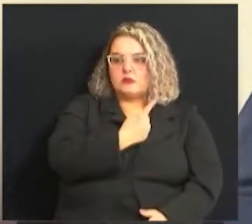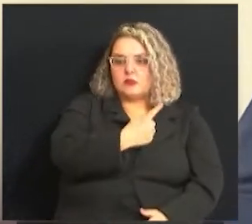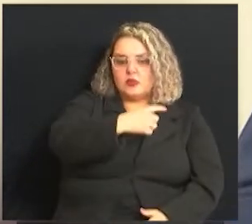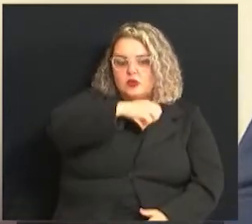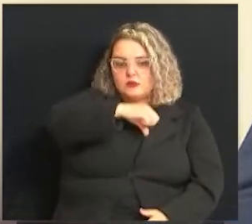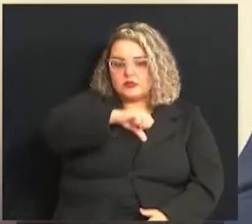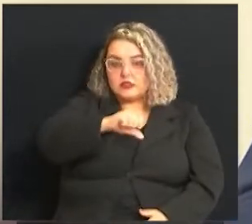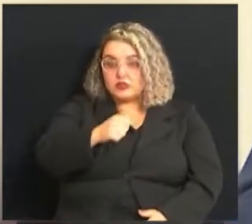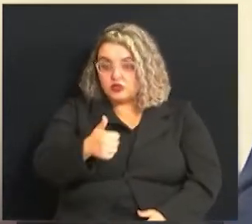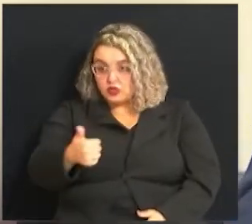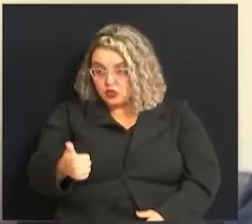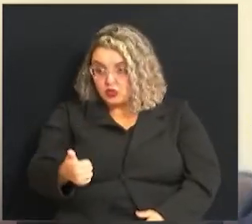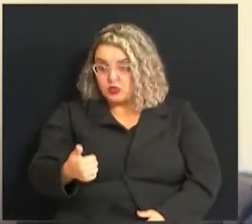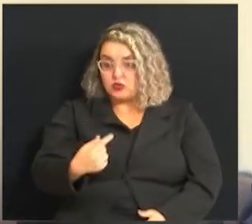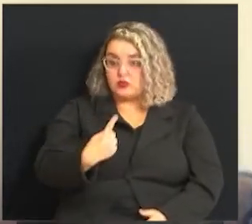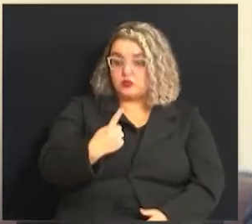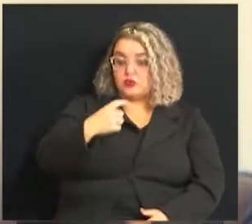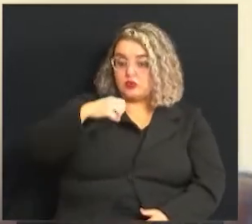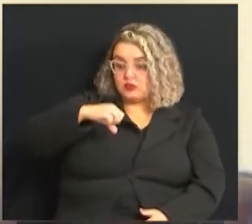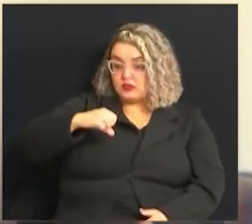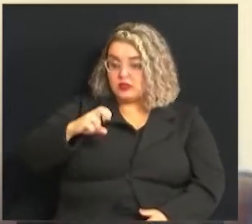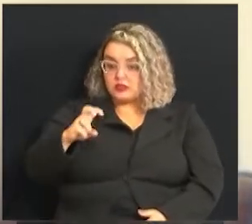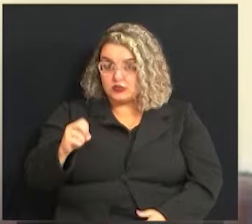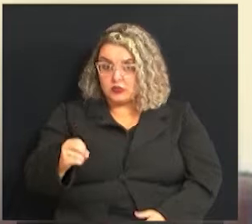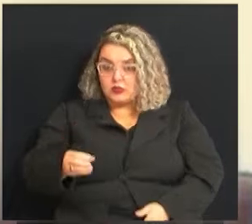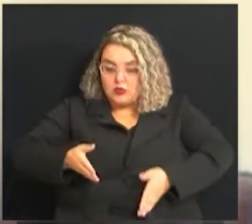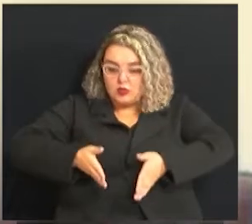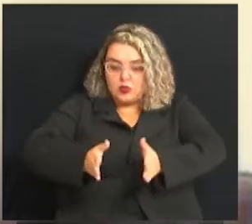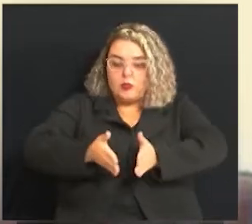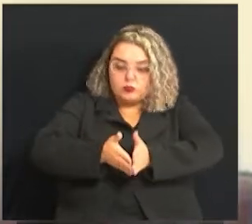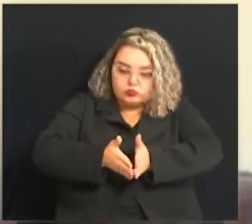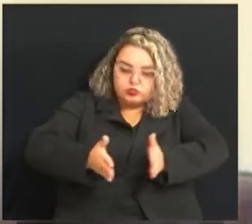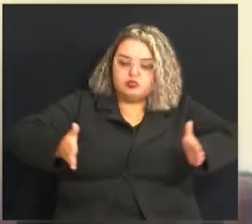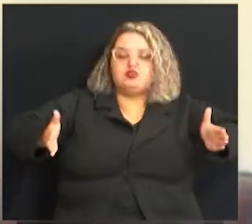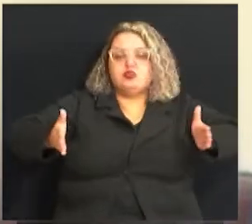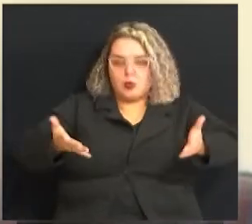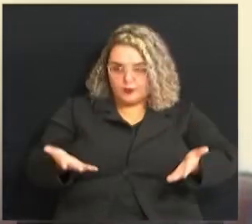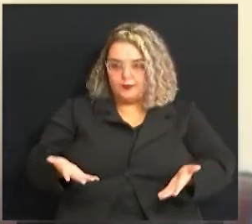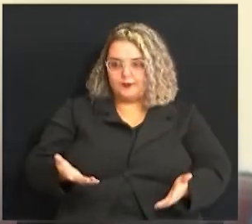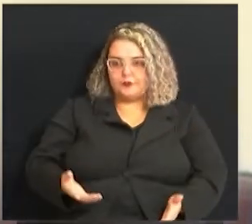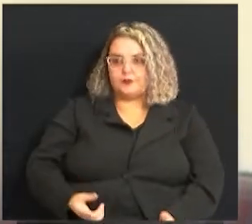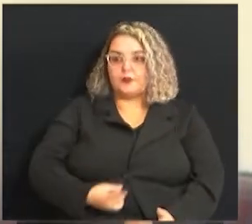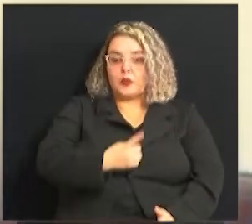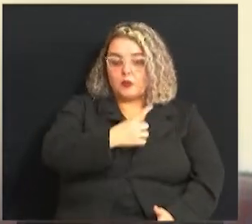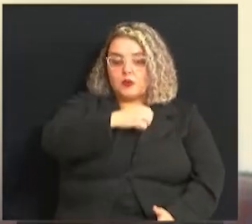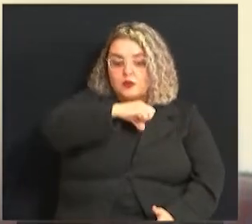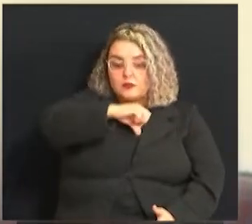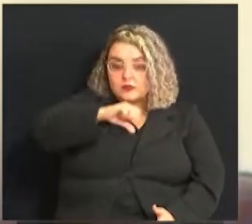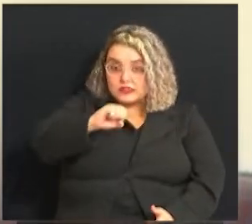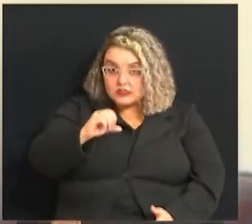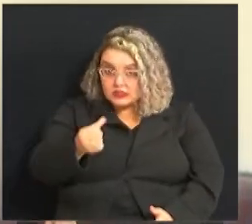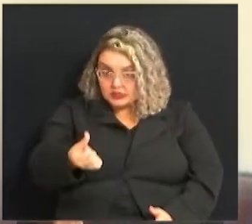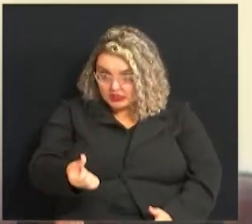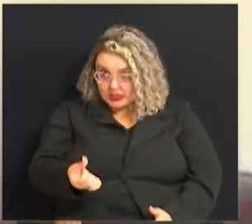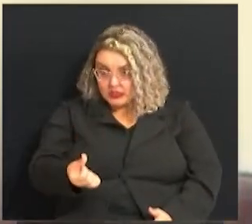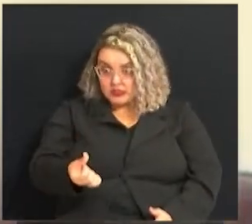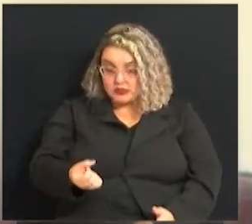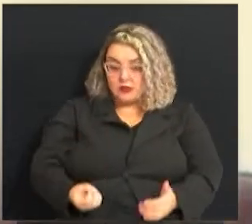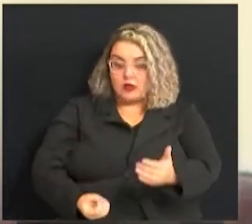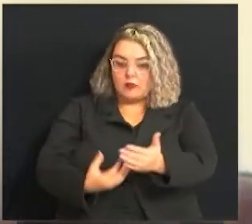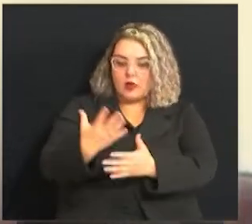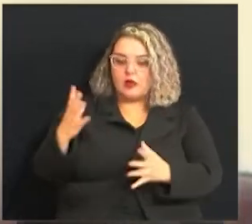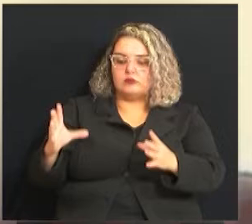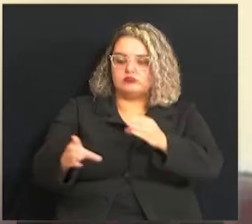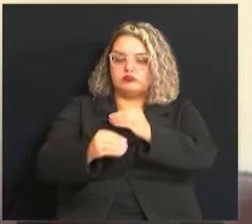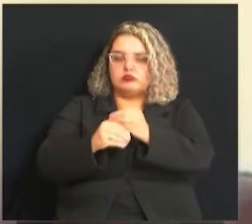1911 e 1950, tiveram a bitola alargada. Em 1916, ano da conclusão da